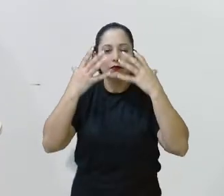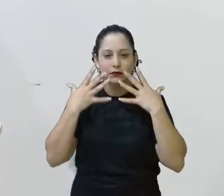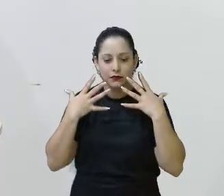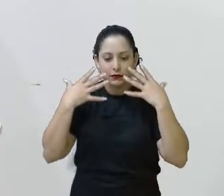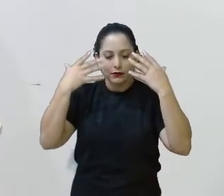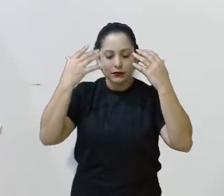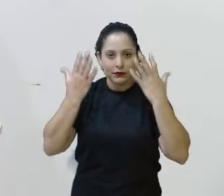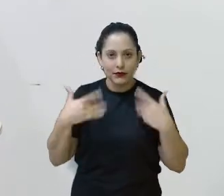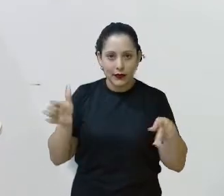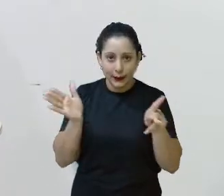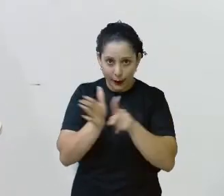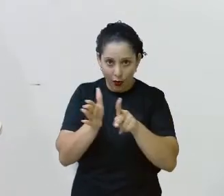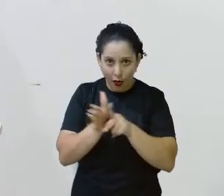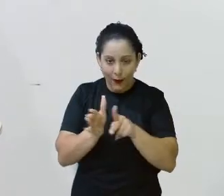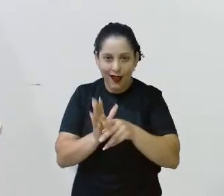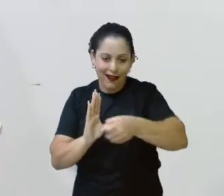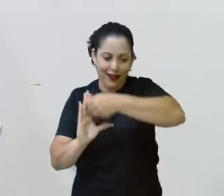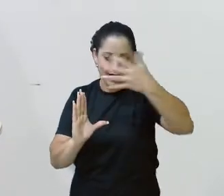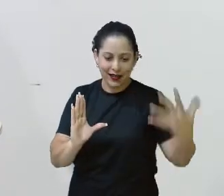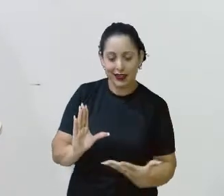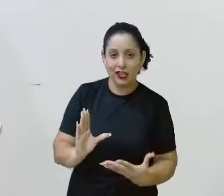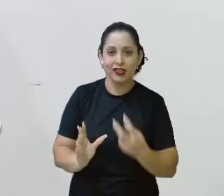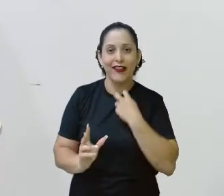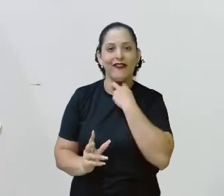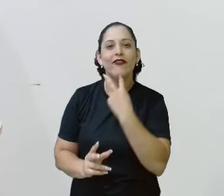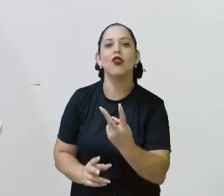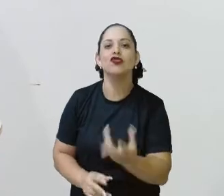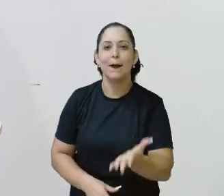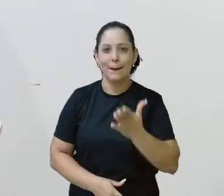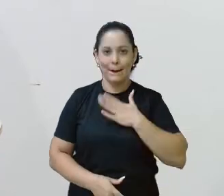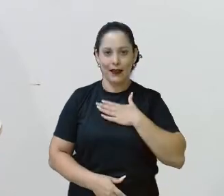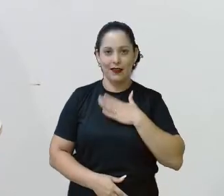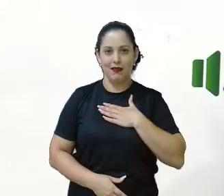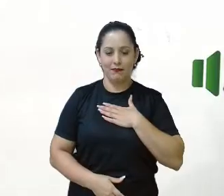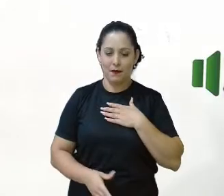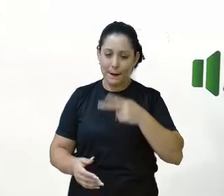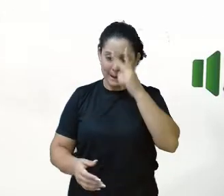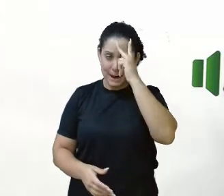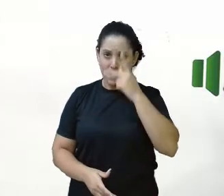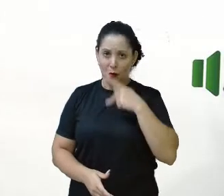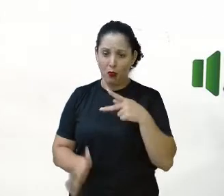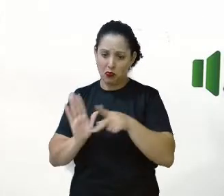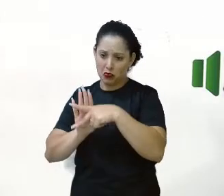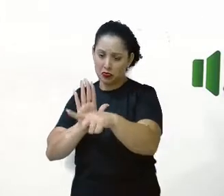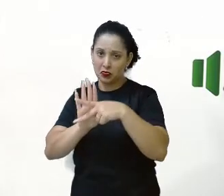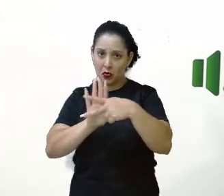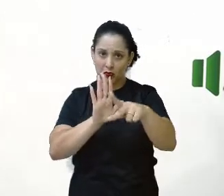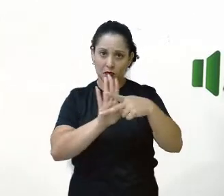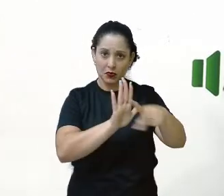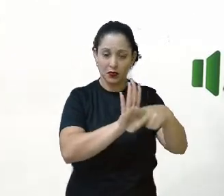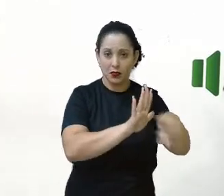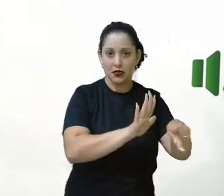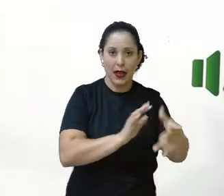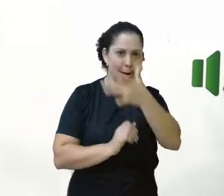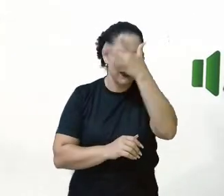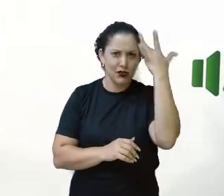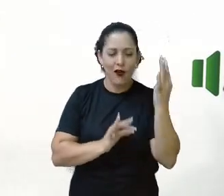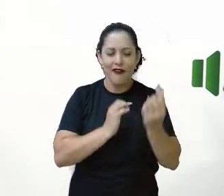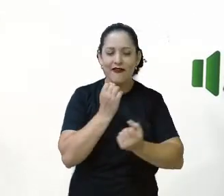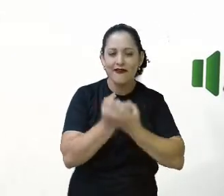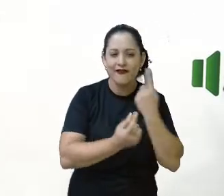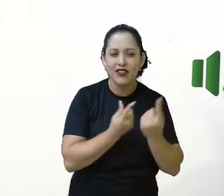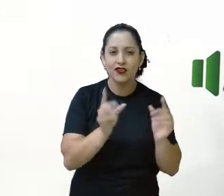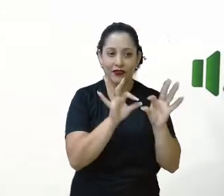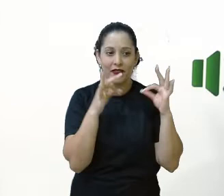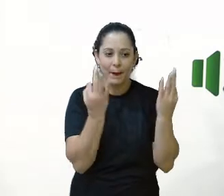essa característica da voz só minha. Só sua, porque mesmo uma pessoa da sua família, né? Isso. Que tem a voz bem parecida com a sua,